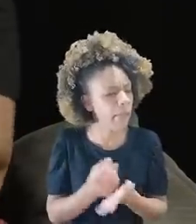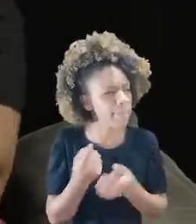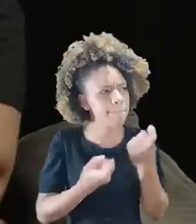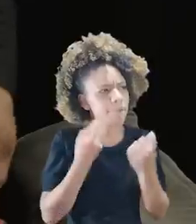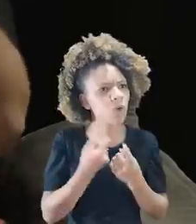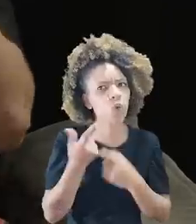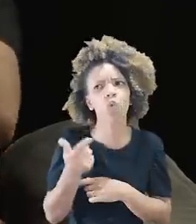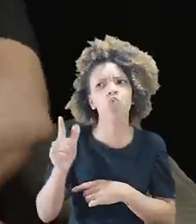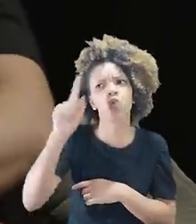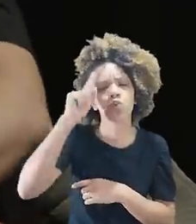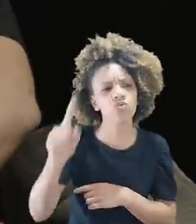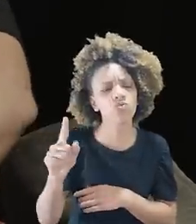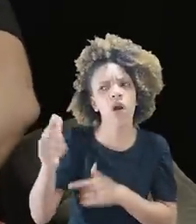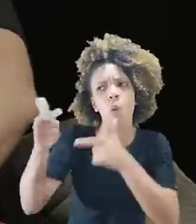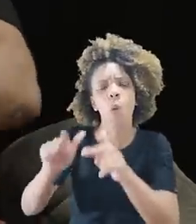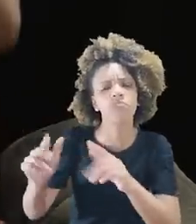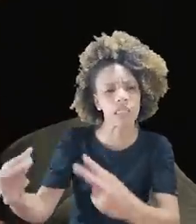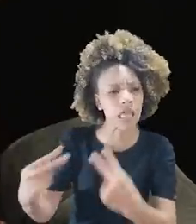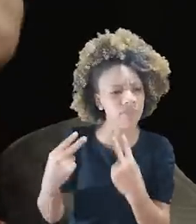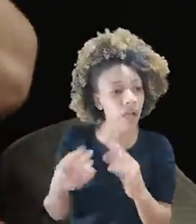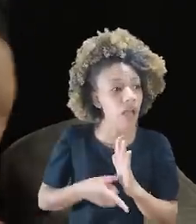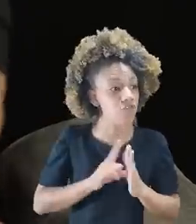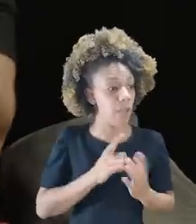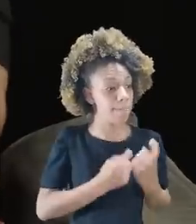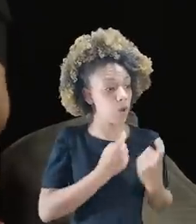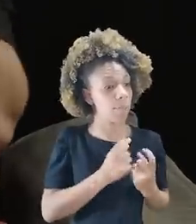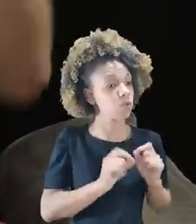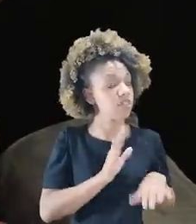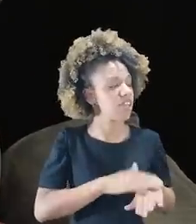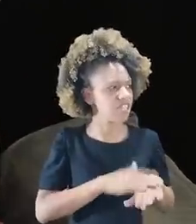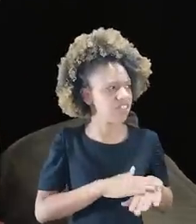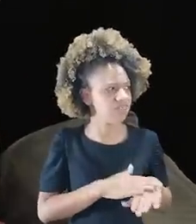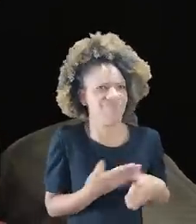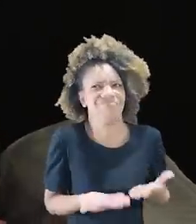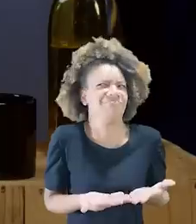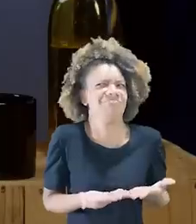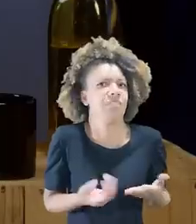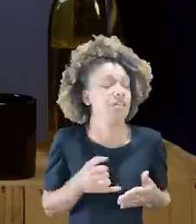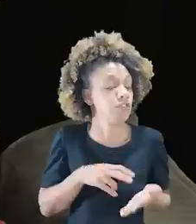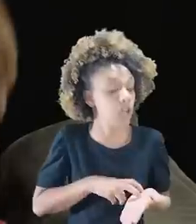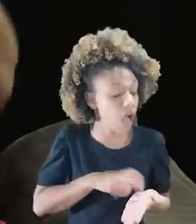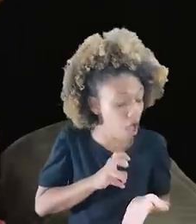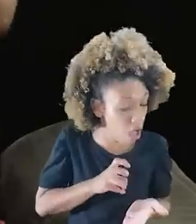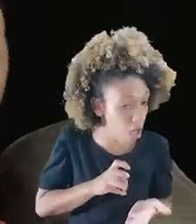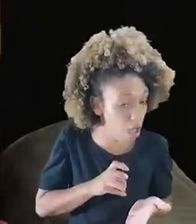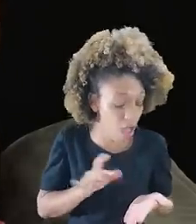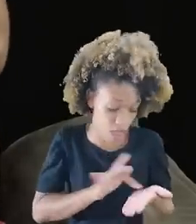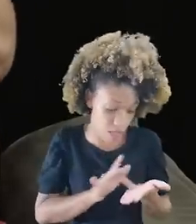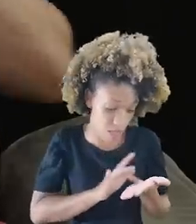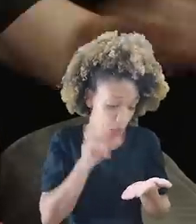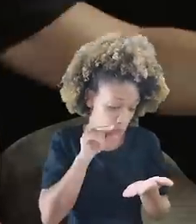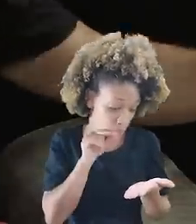ir pro Instagram você tá muito preocupado com os outros você não tá preocupado com você porque a primeira coisa você tem que fazer é acordar e escovar o dente então entendeu a primeira coisa tem que fazer é